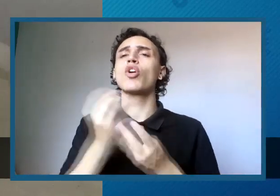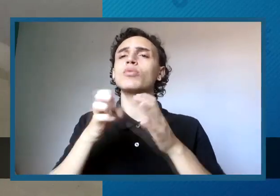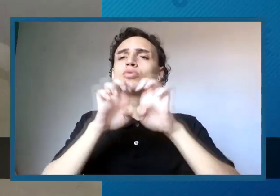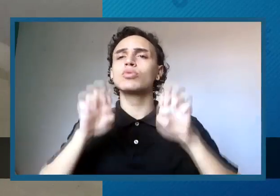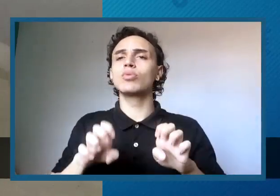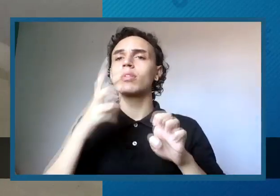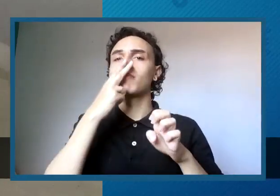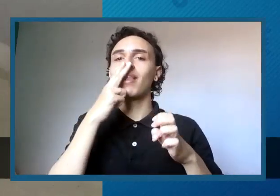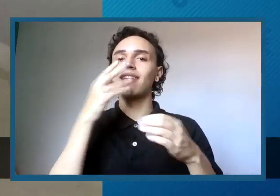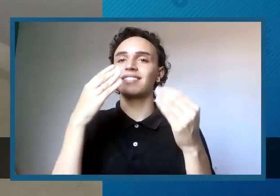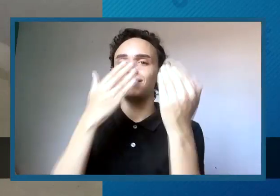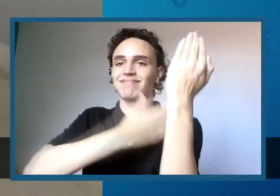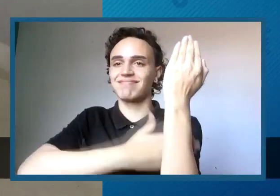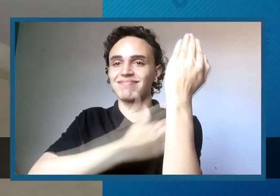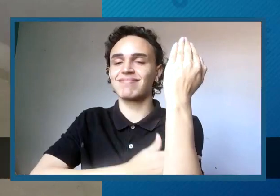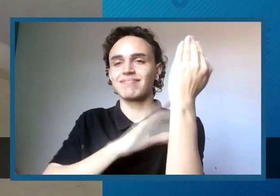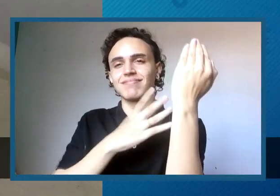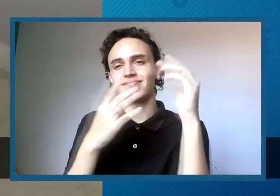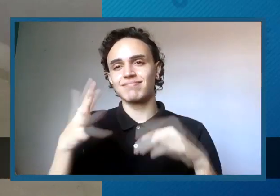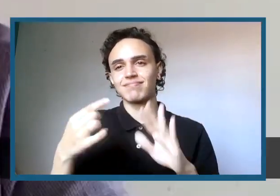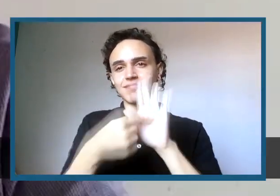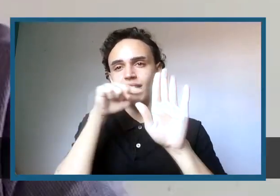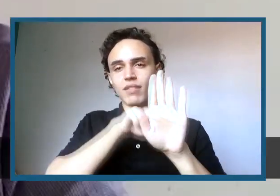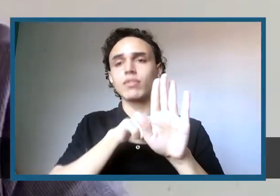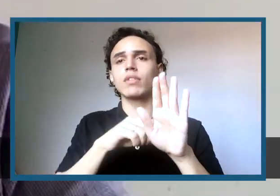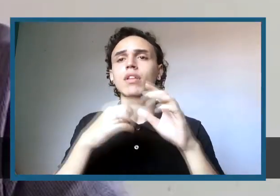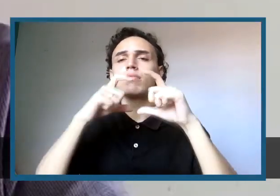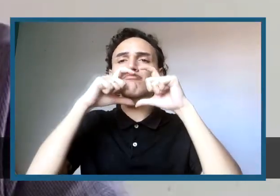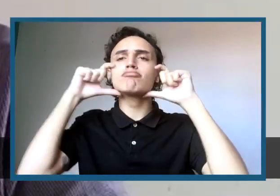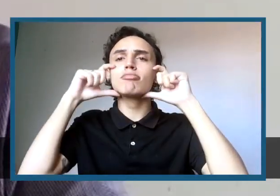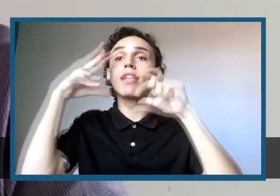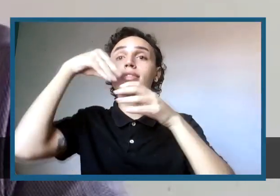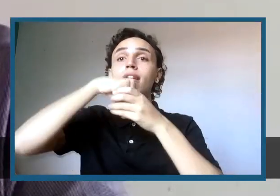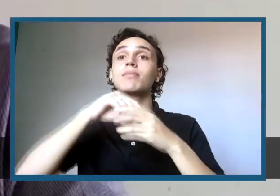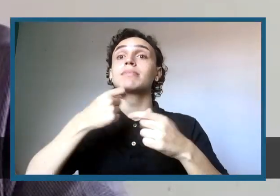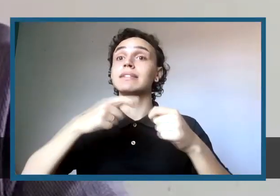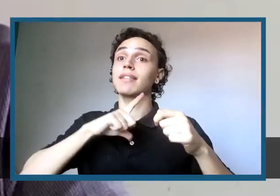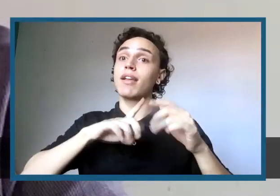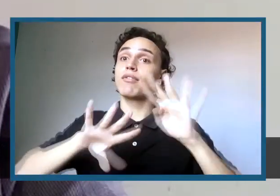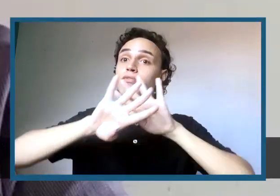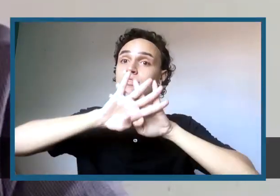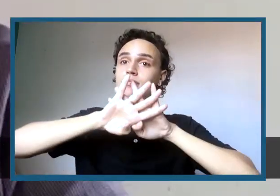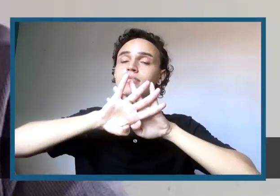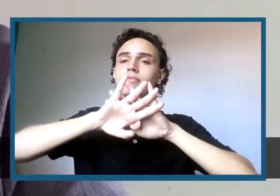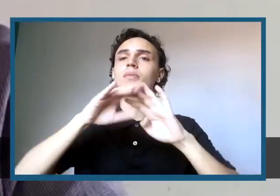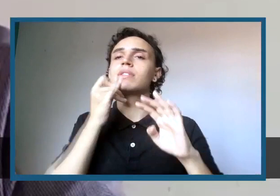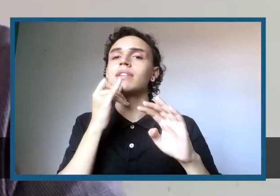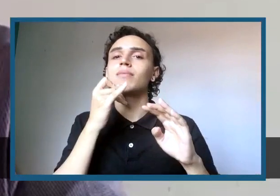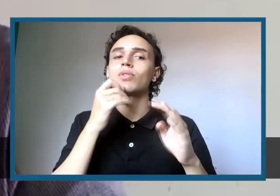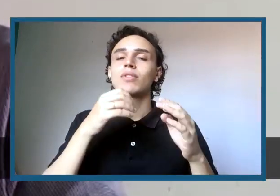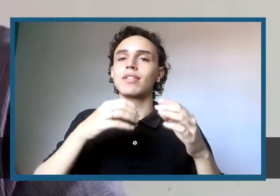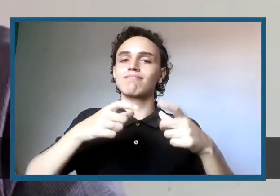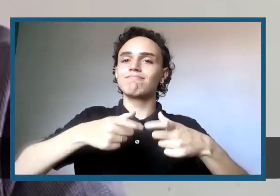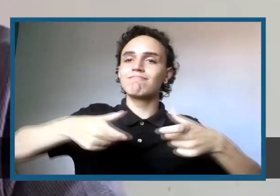uma composição sumamente ideal para esse caso. Elas são, sobretudo, feitas de celulose, né? Mas também